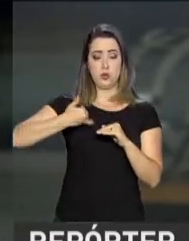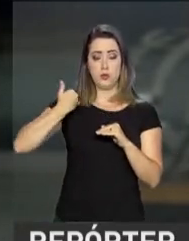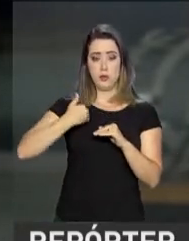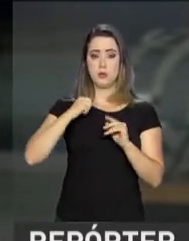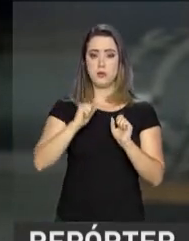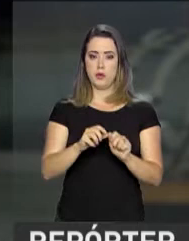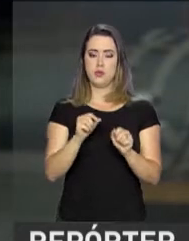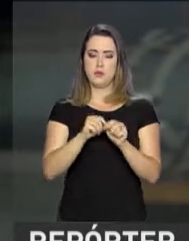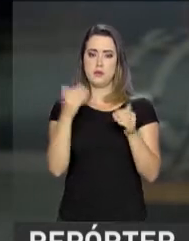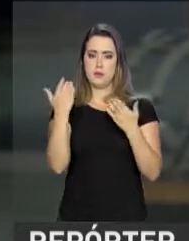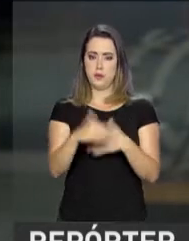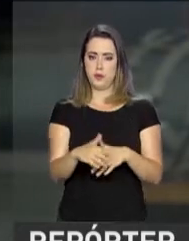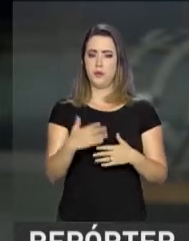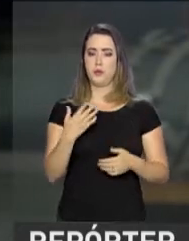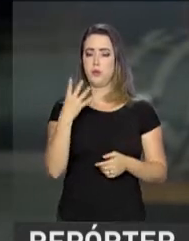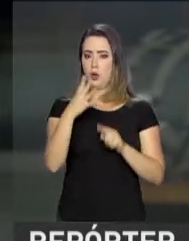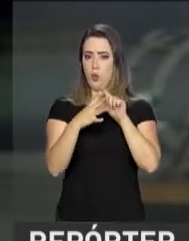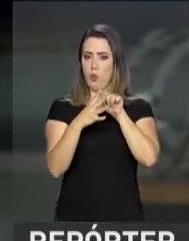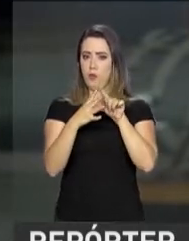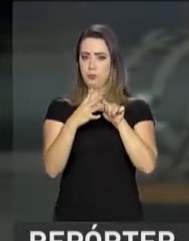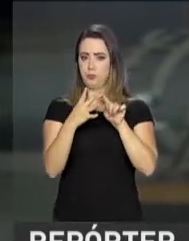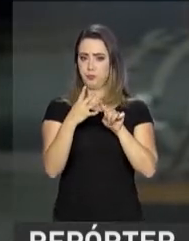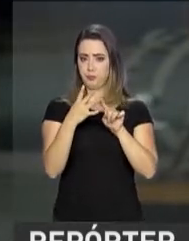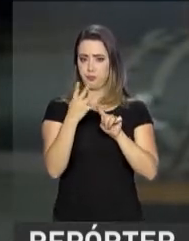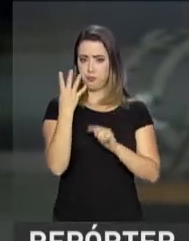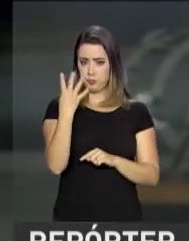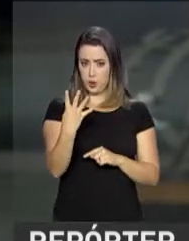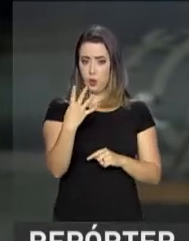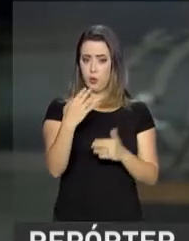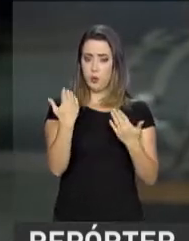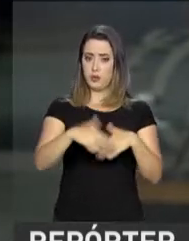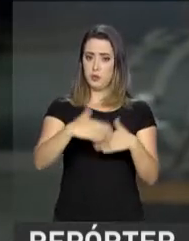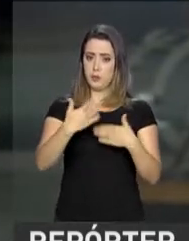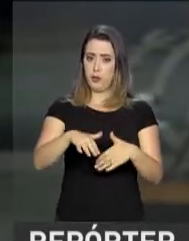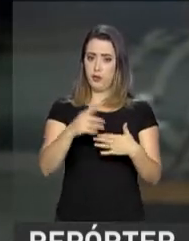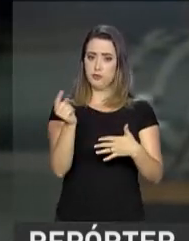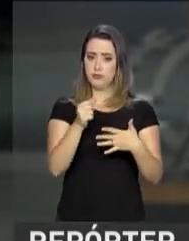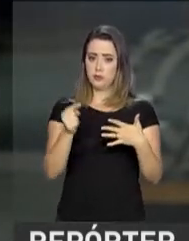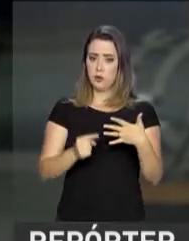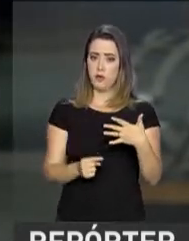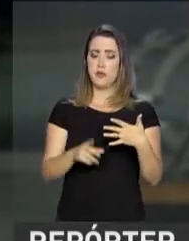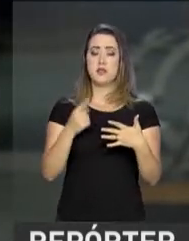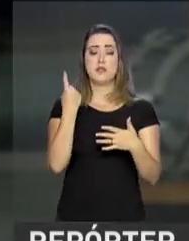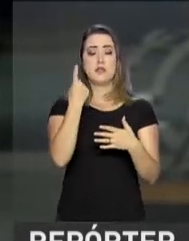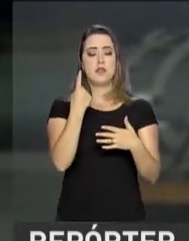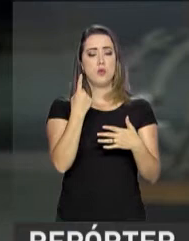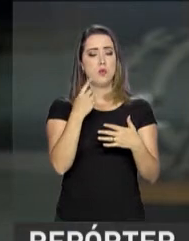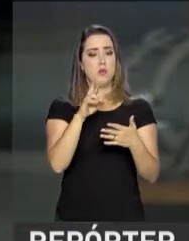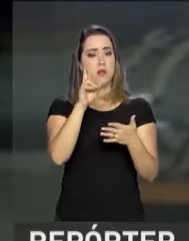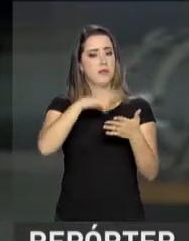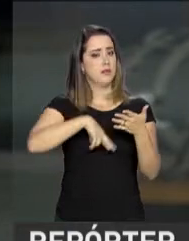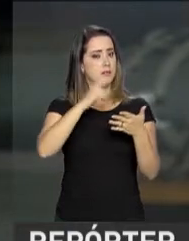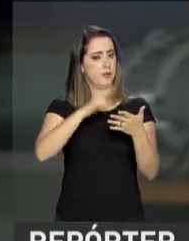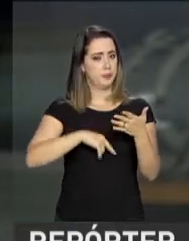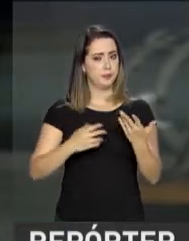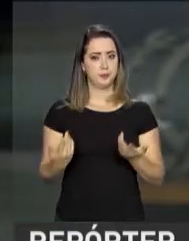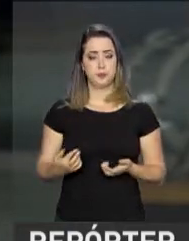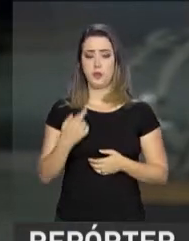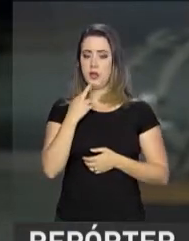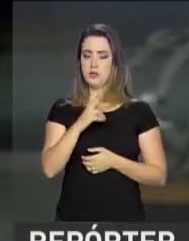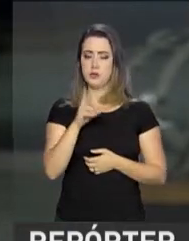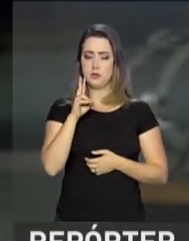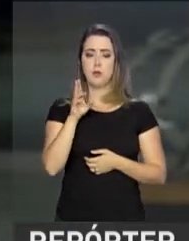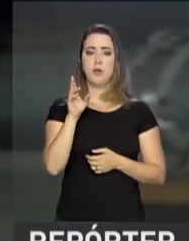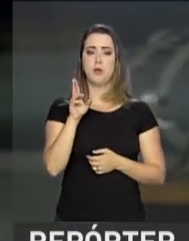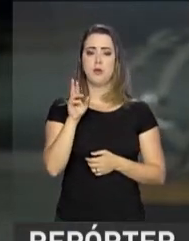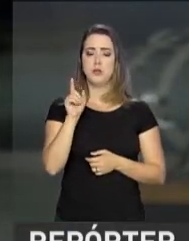objetivas e uma redação para cada é nível de ensino e aí roberto como você falou os resultados dos seja eles podem ser